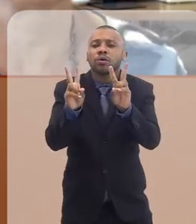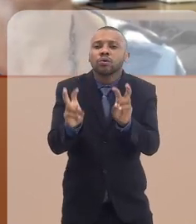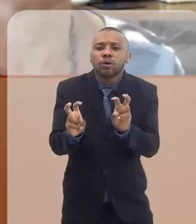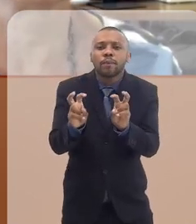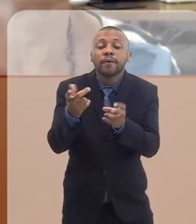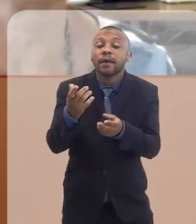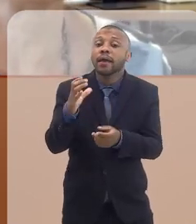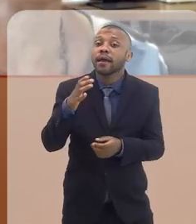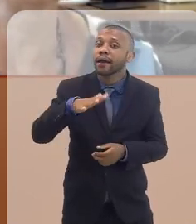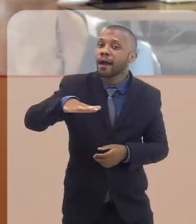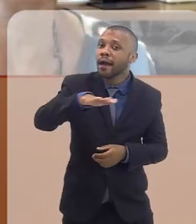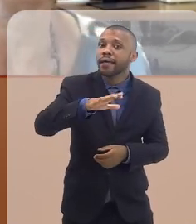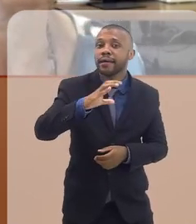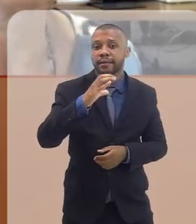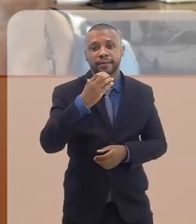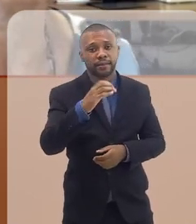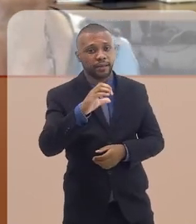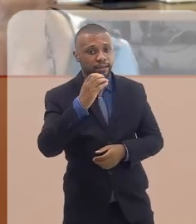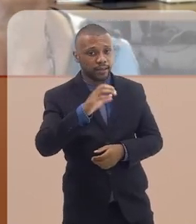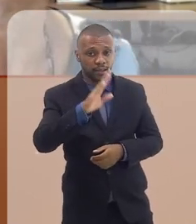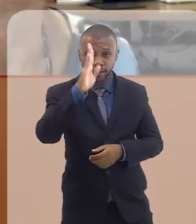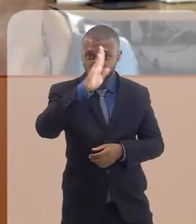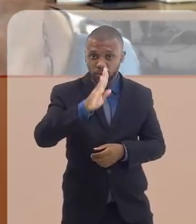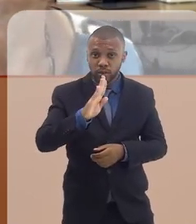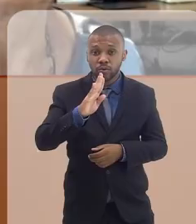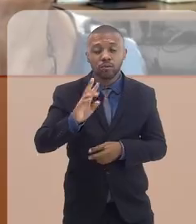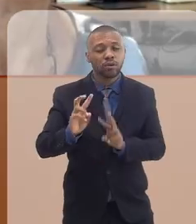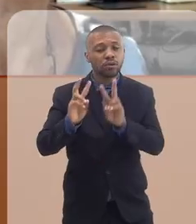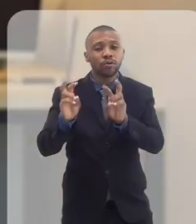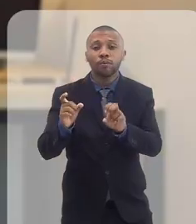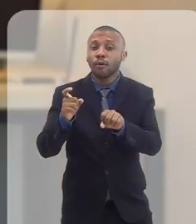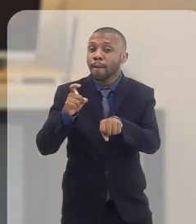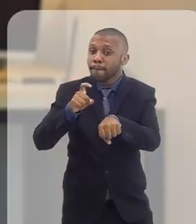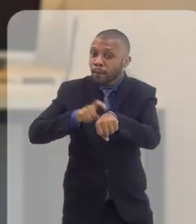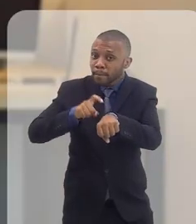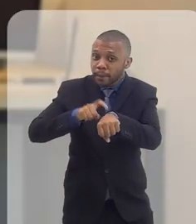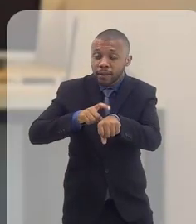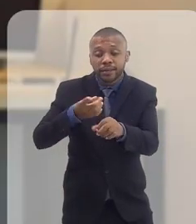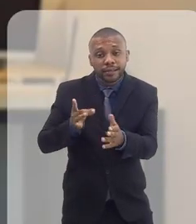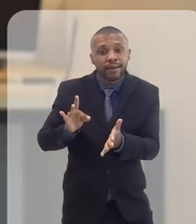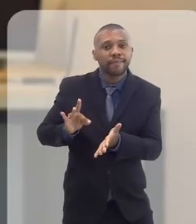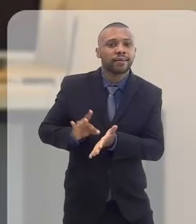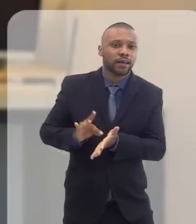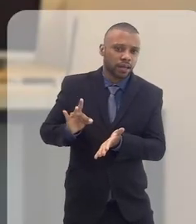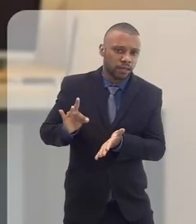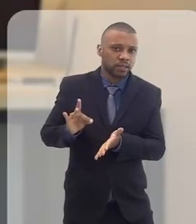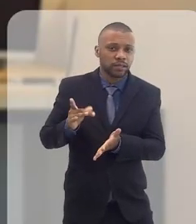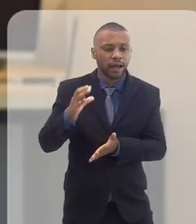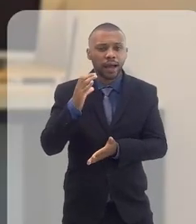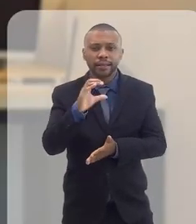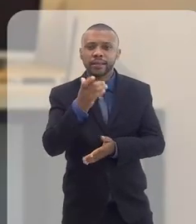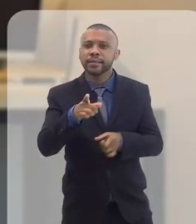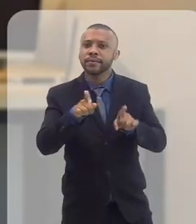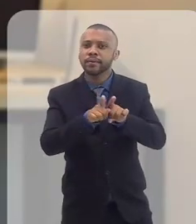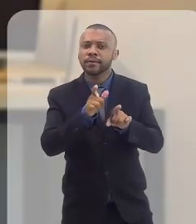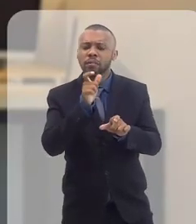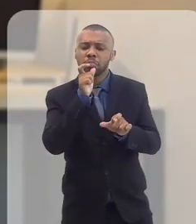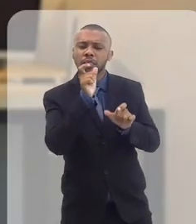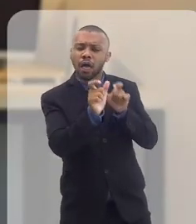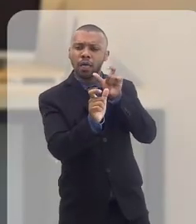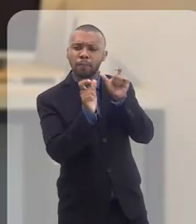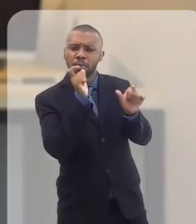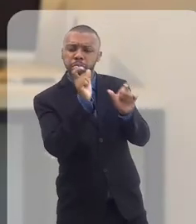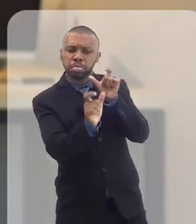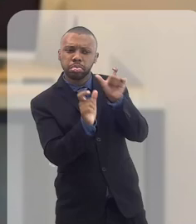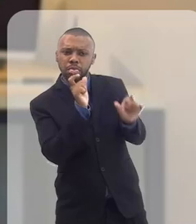um pouco sobre a ciência no país, sobre um momento na realidade em que a ciência também tem